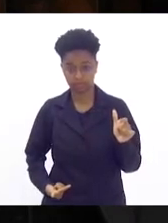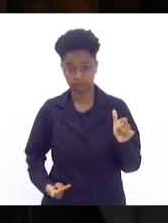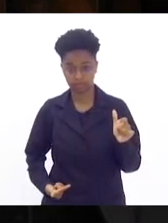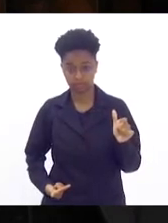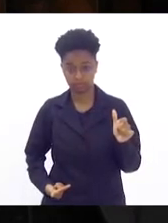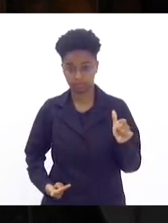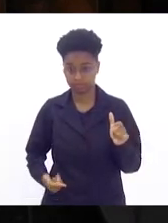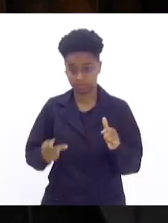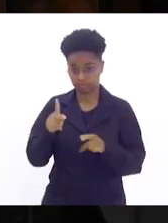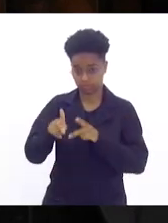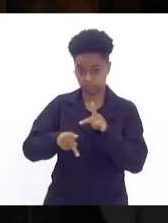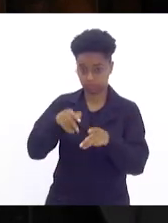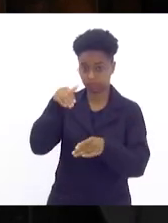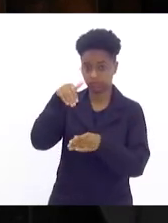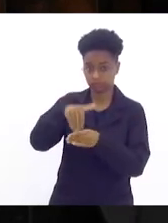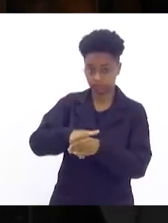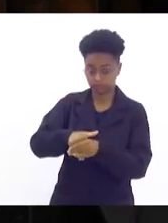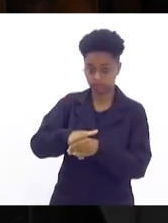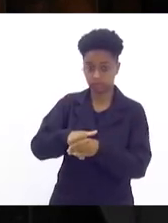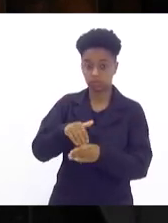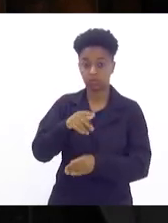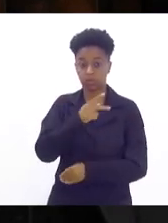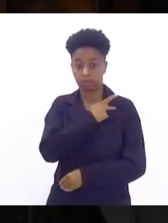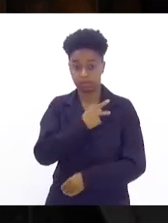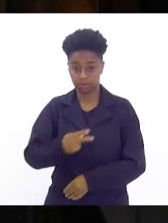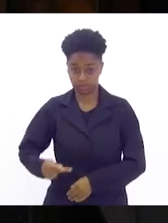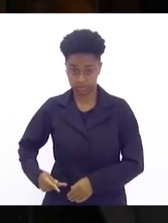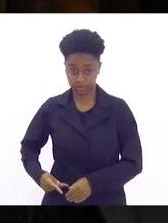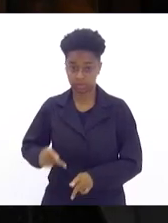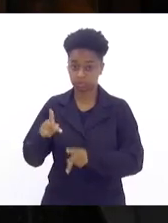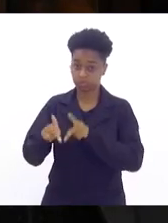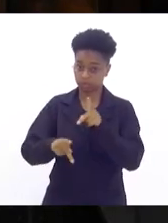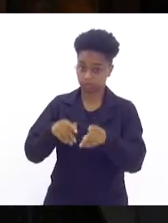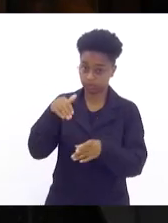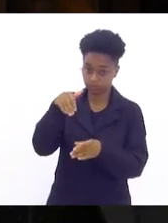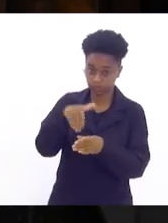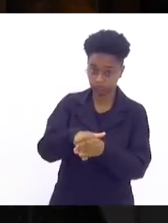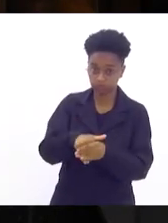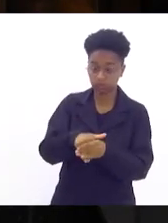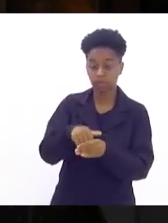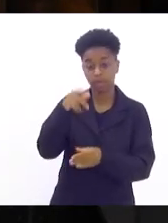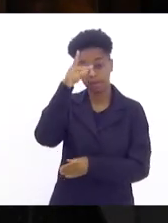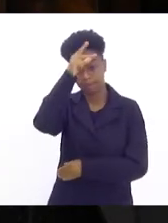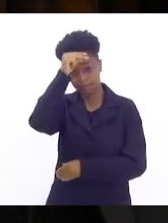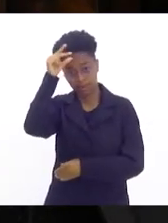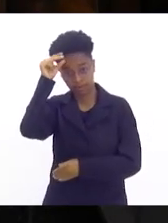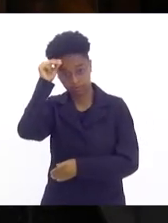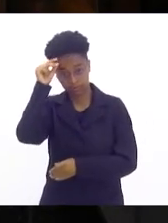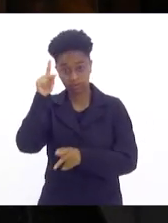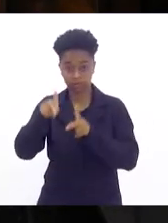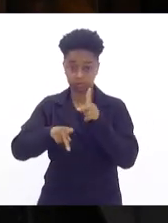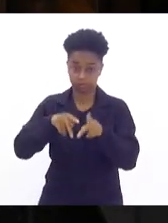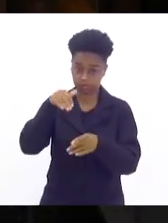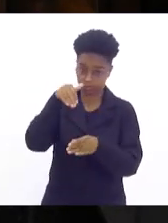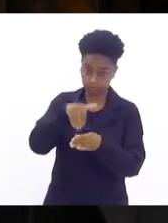eleito presidente da república é eleito Prefeito eleito